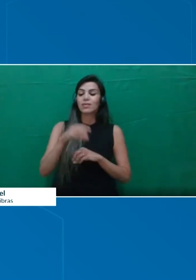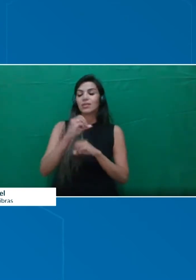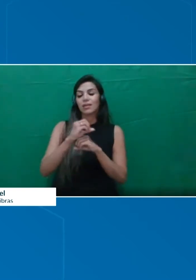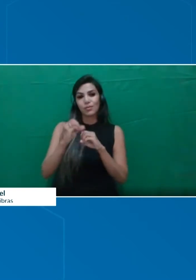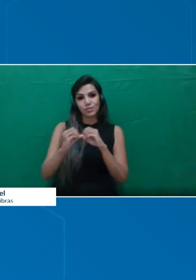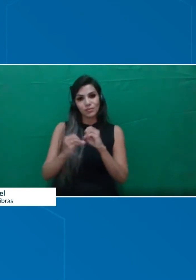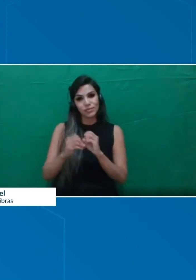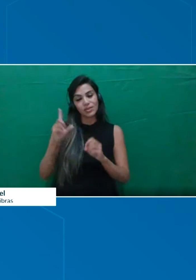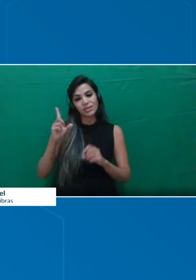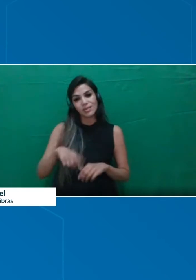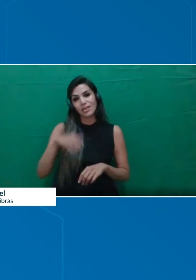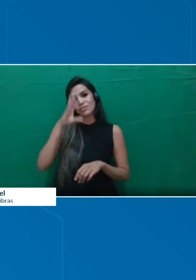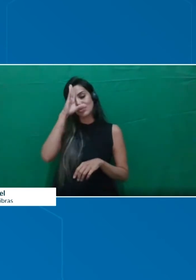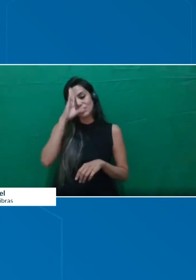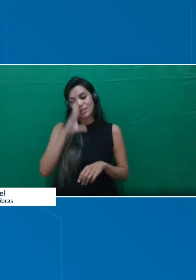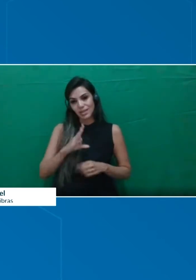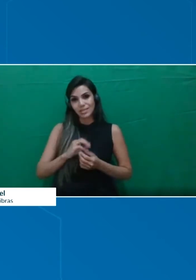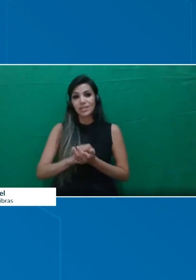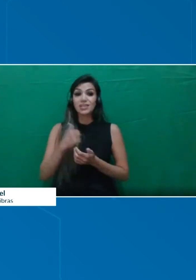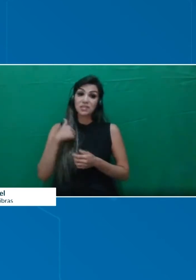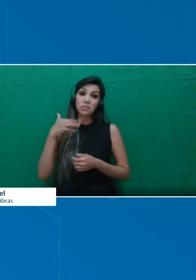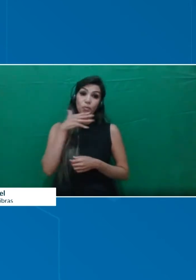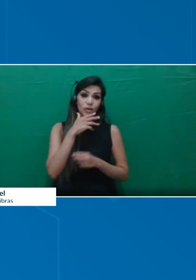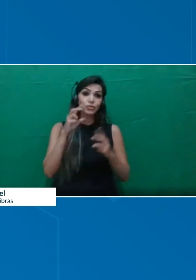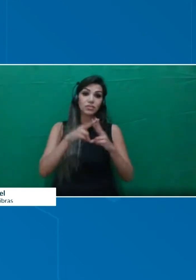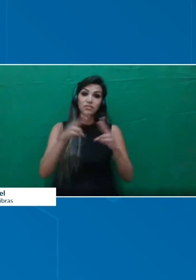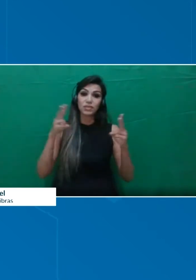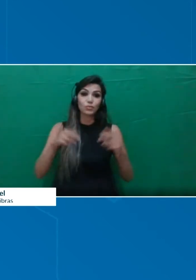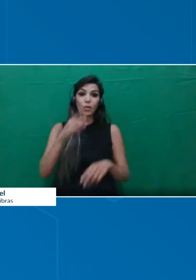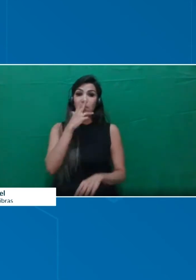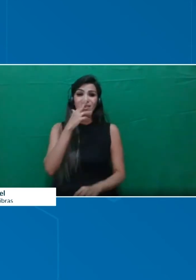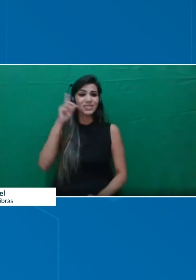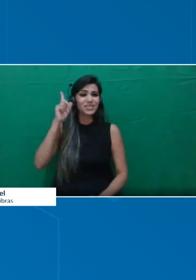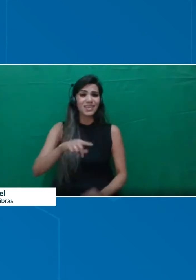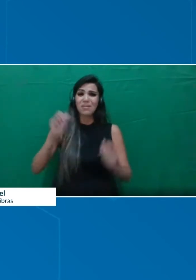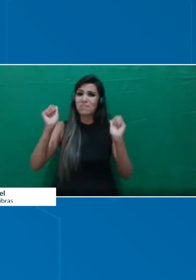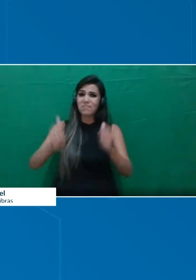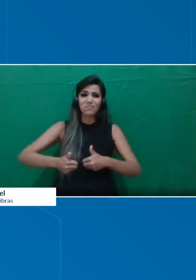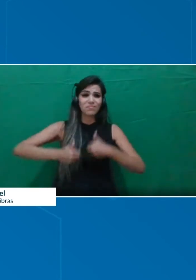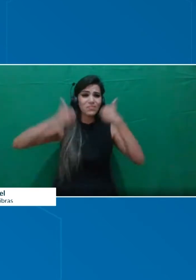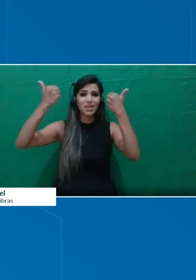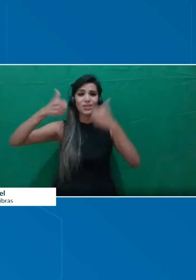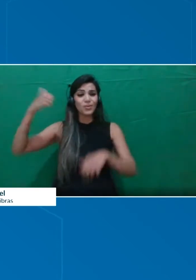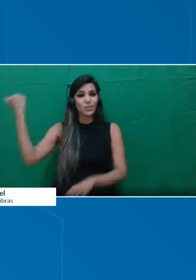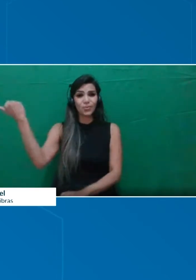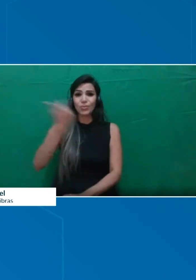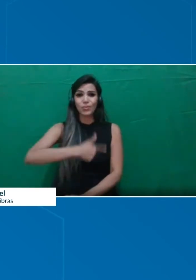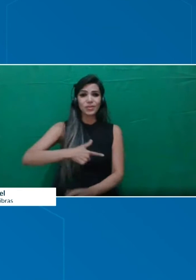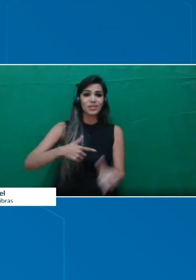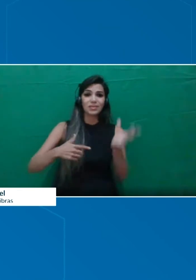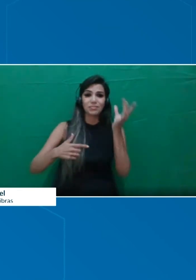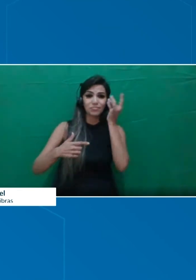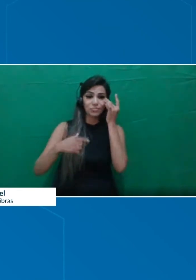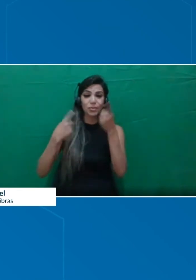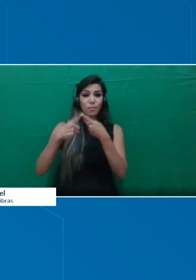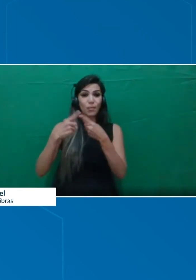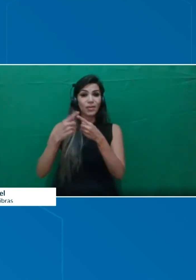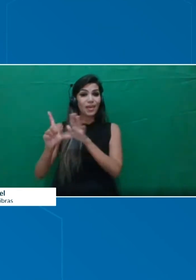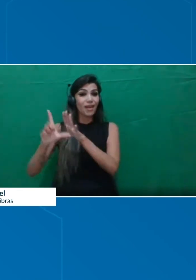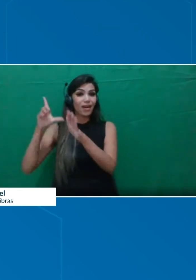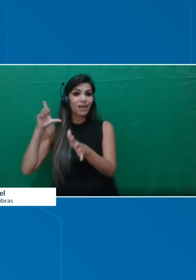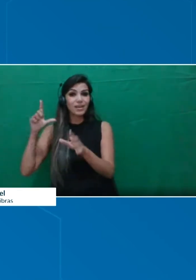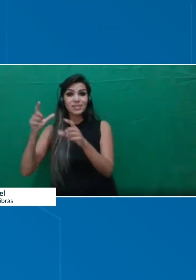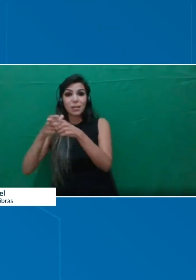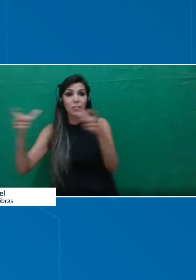de forma melhor do que cumpria anteriormente, quando algumas escolas inteiras não ficavam sabendo